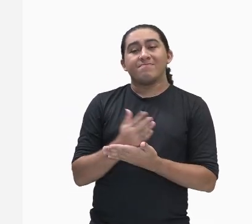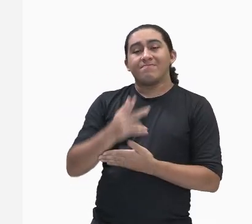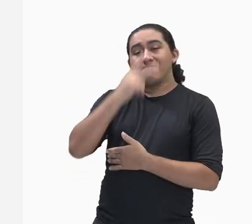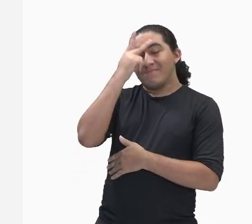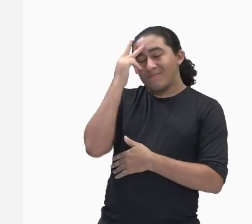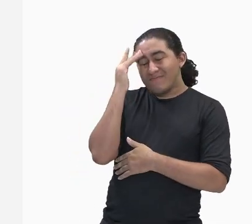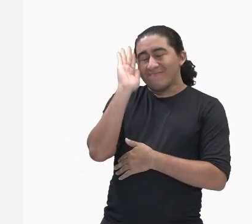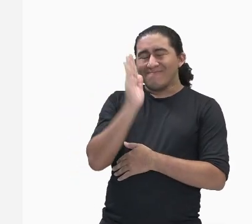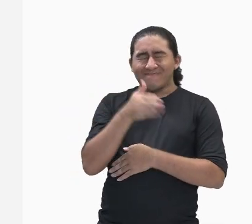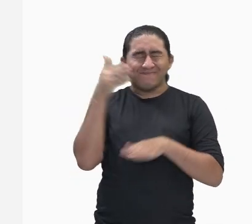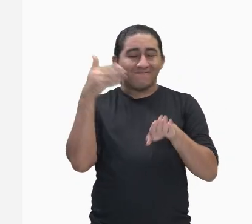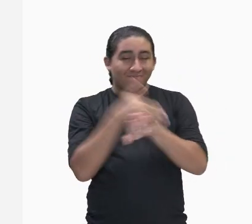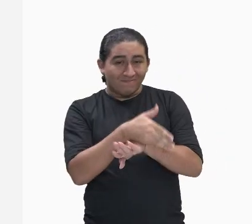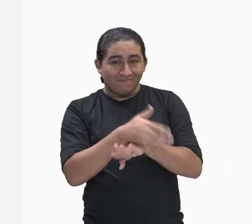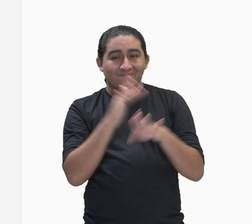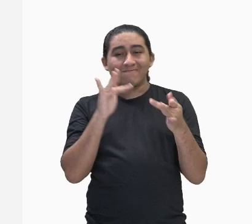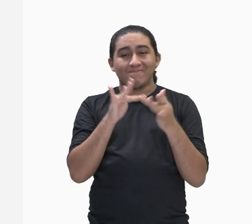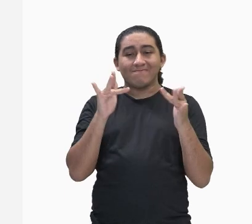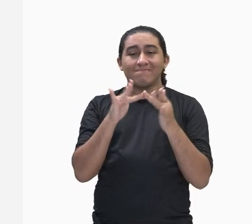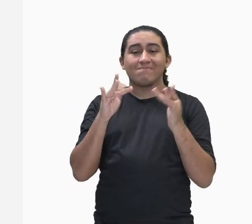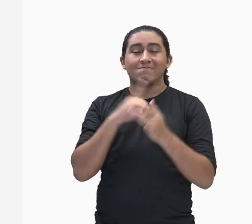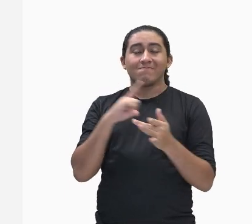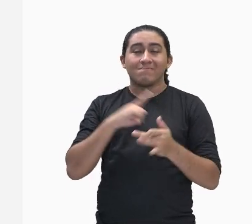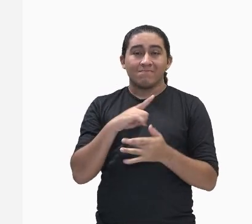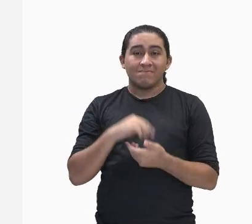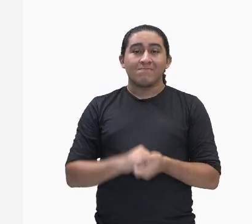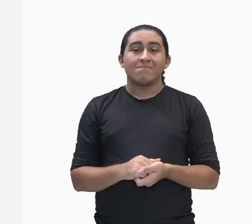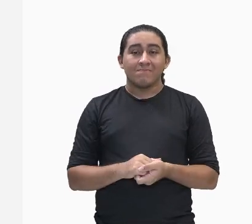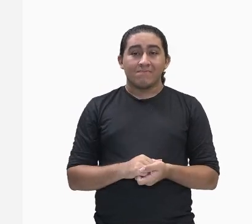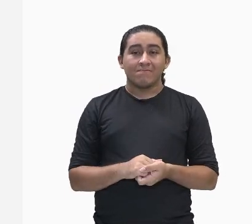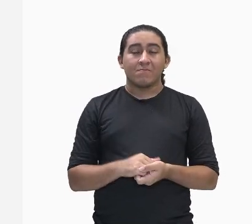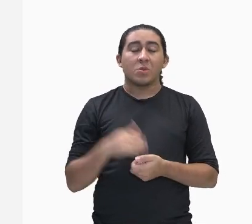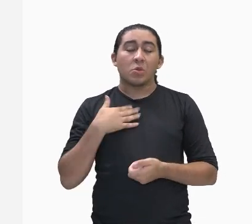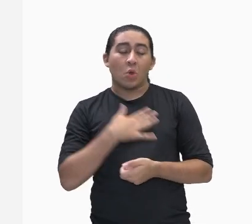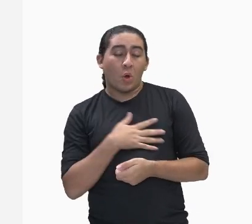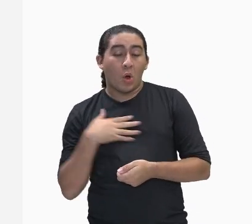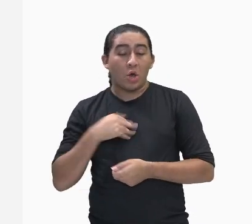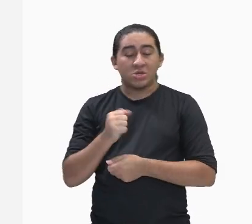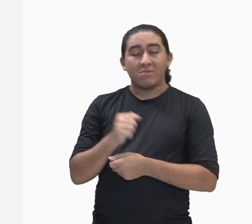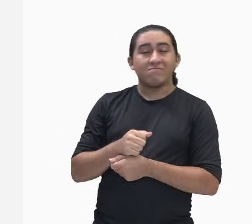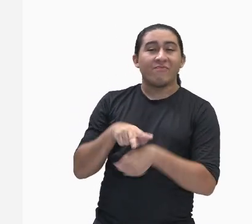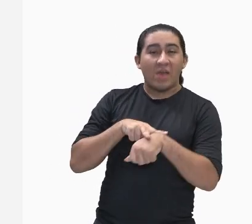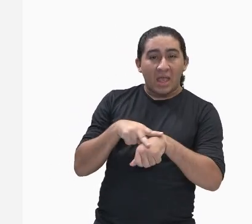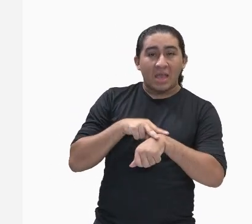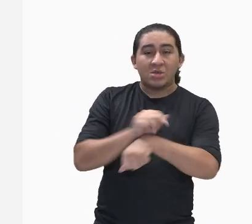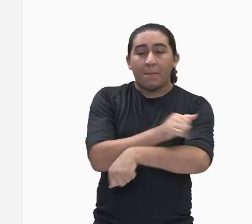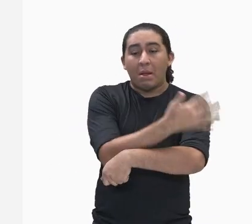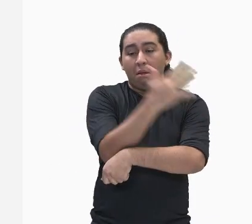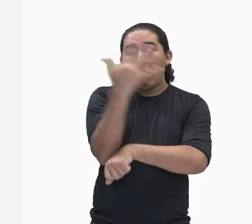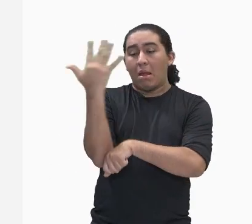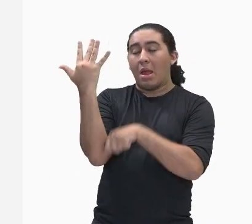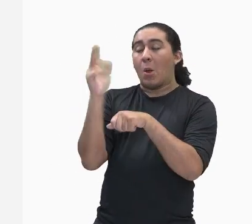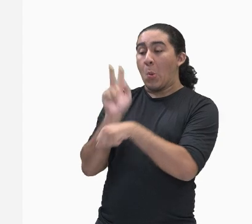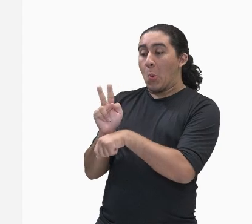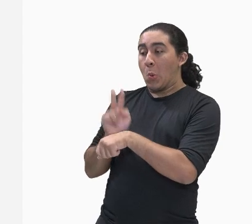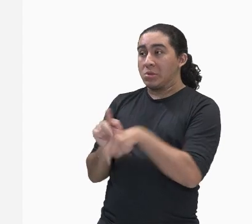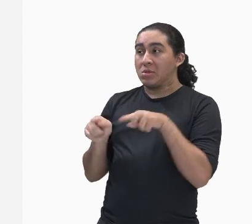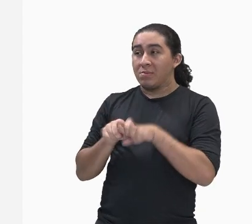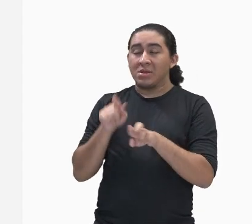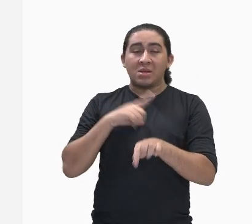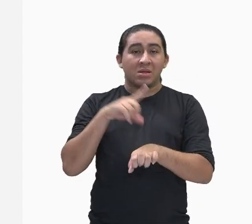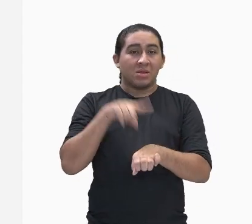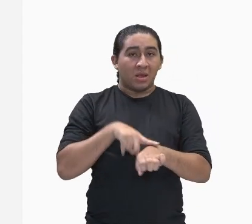ainda vai chegar nessa fase, né? De gostar de cuidar das plantas, né? Que tem mais